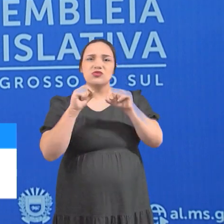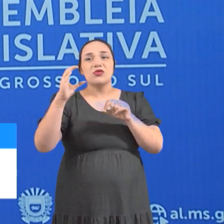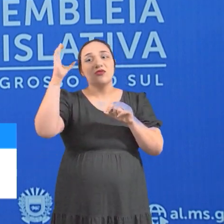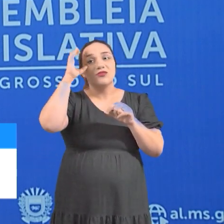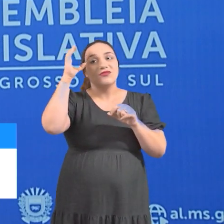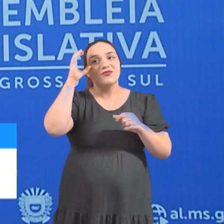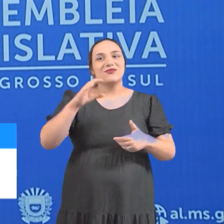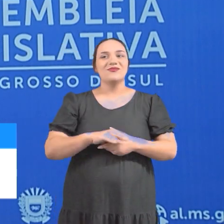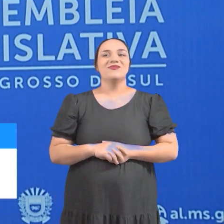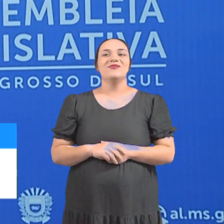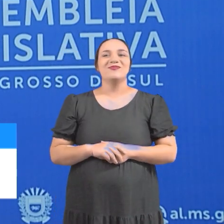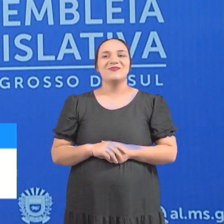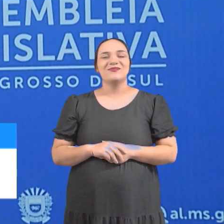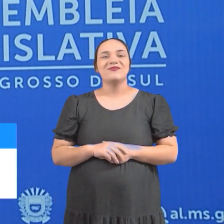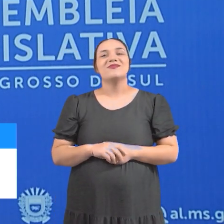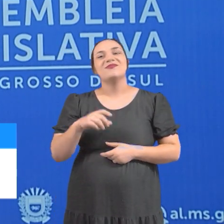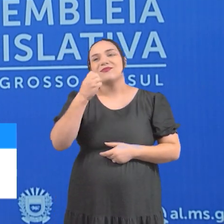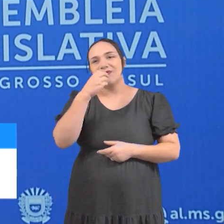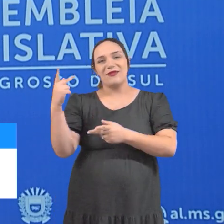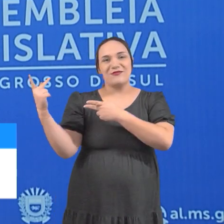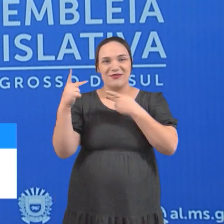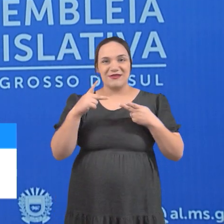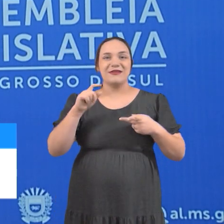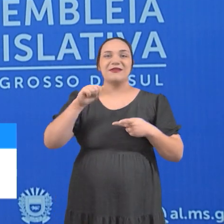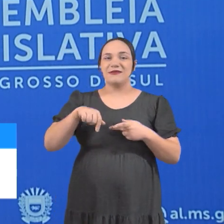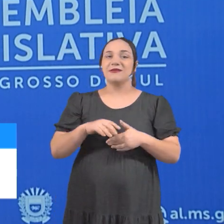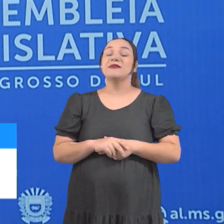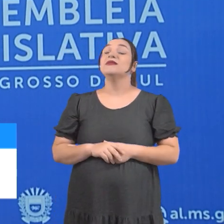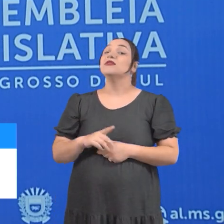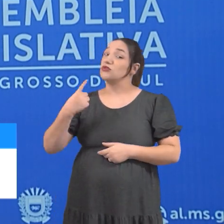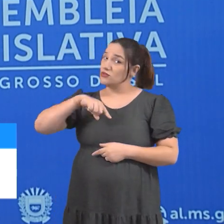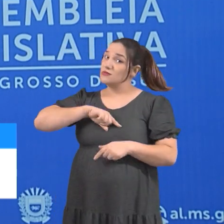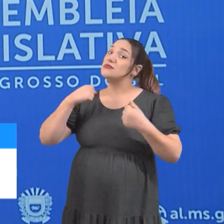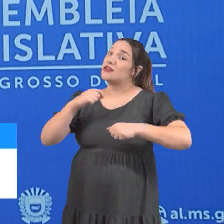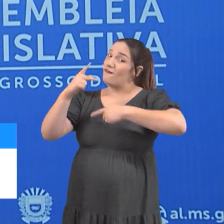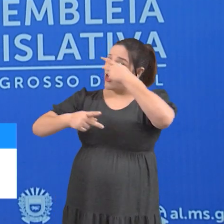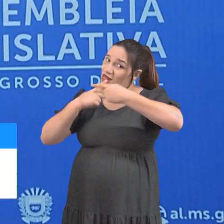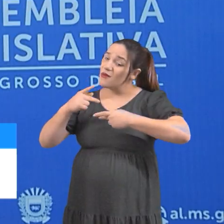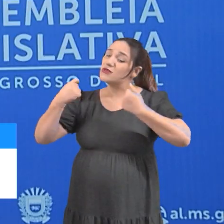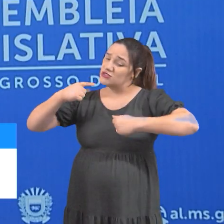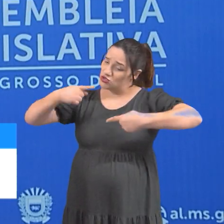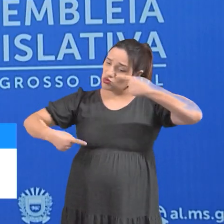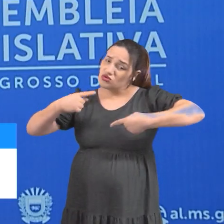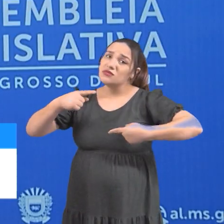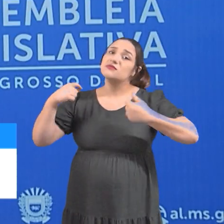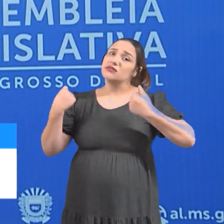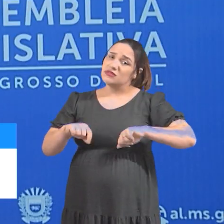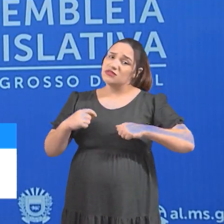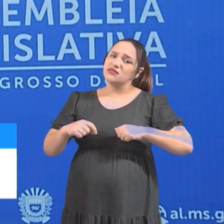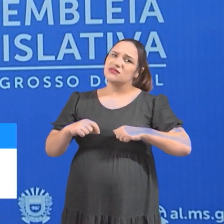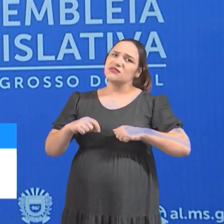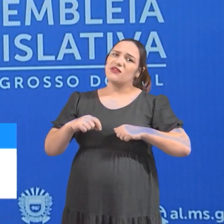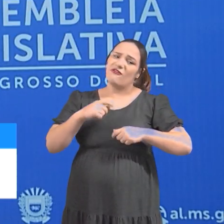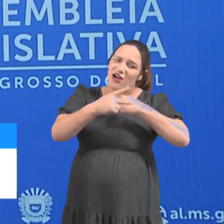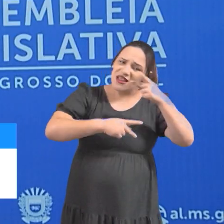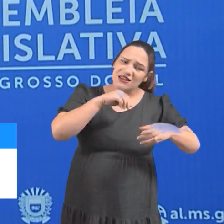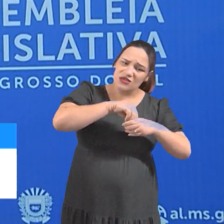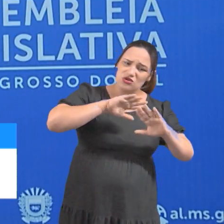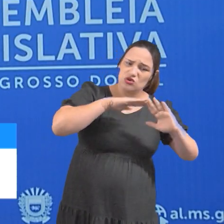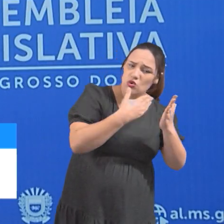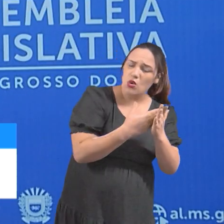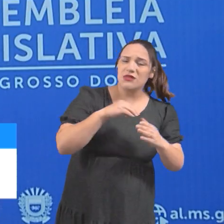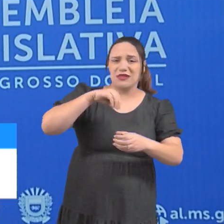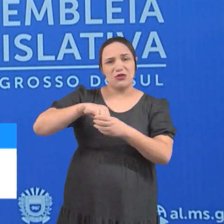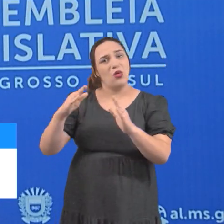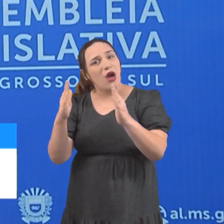violência, essa consciência, ela é muito bem-vinda e a gente tem que falar, a gente tem que discutir, a gente tem que levar para as escolas, a gente